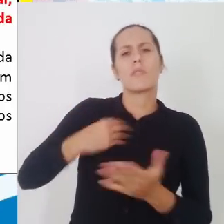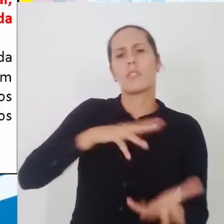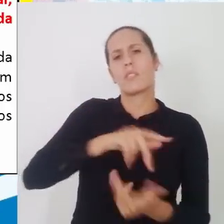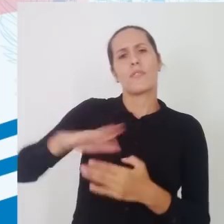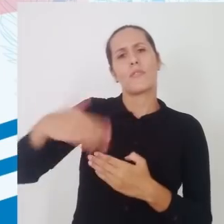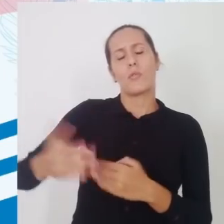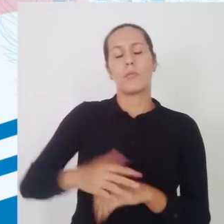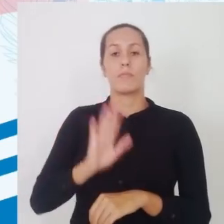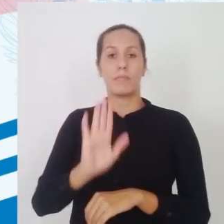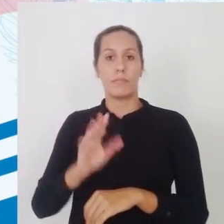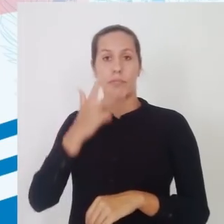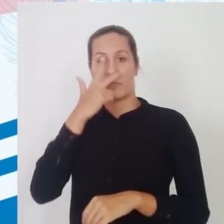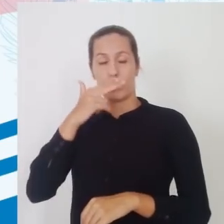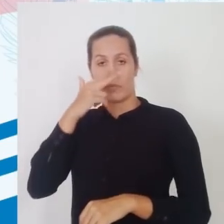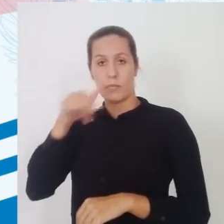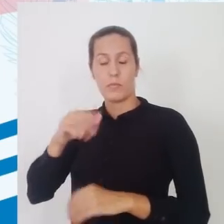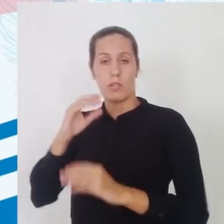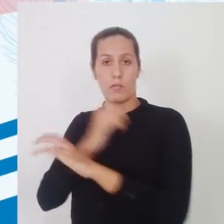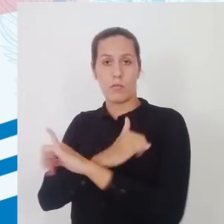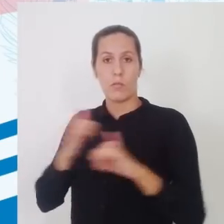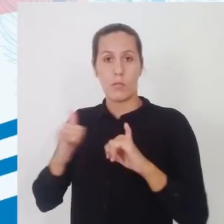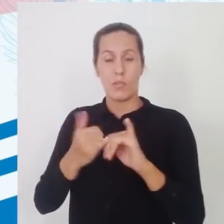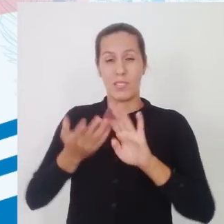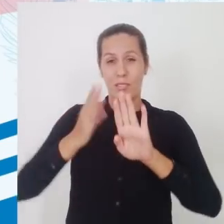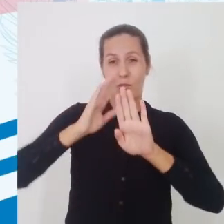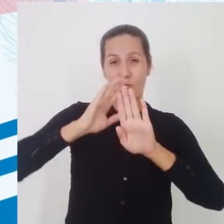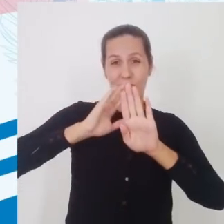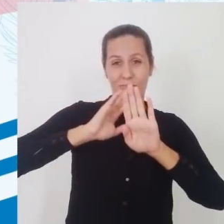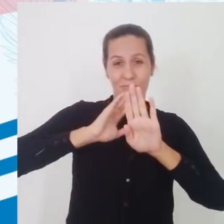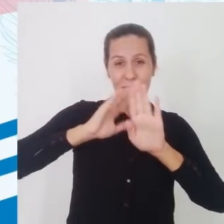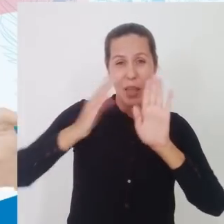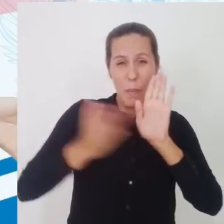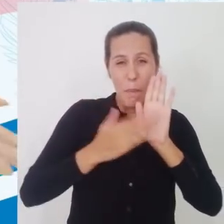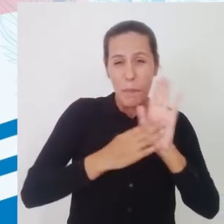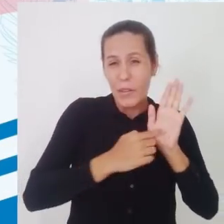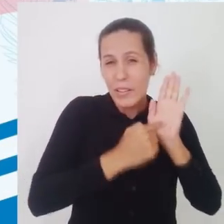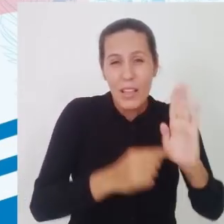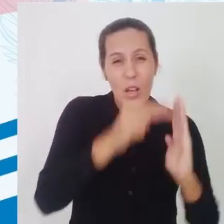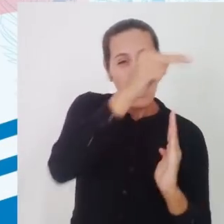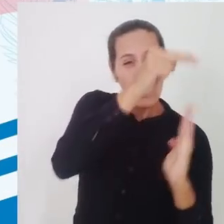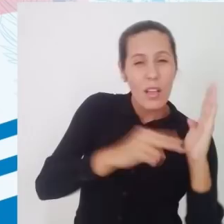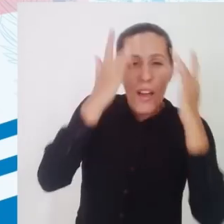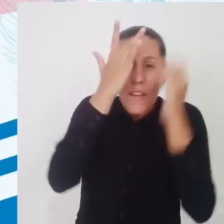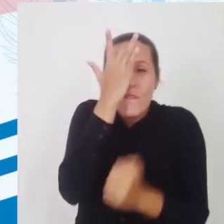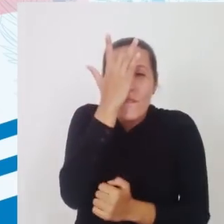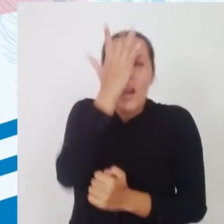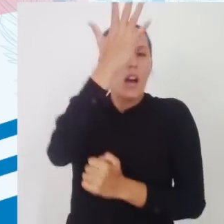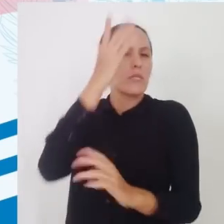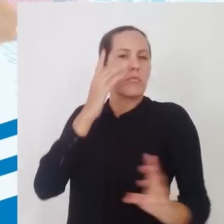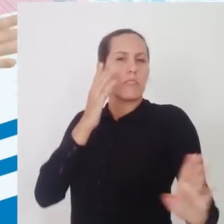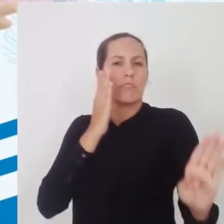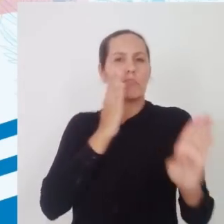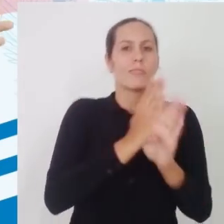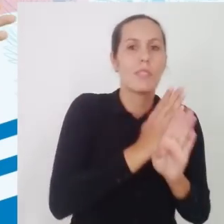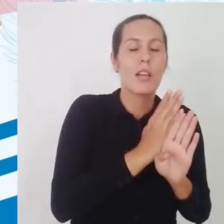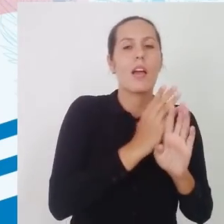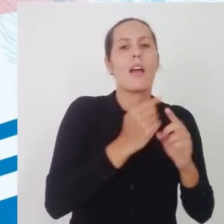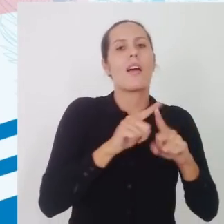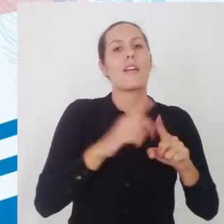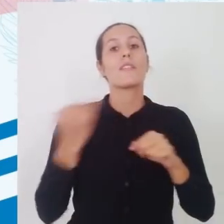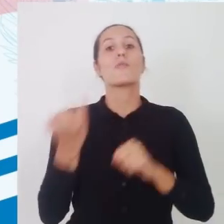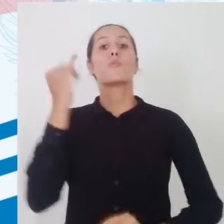da Terra. Mesmo que a informação explícita esteja na sua cara, você tenha lido o texto uma vez só e ela seja super fácil